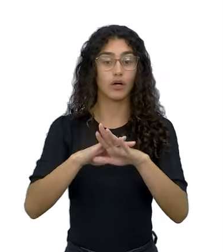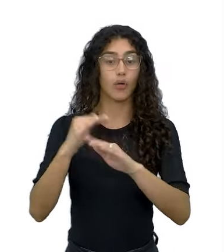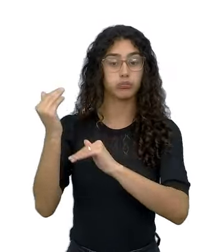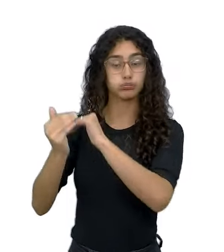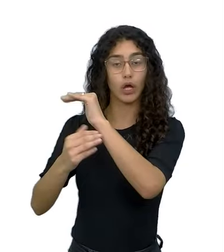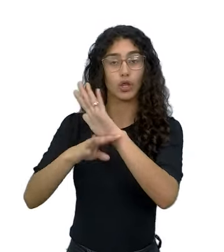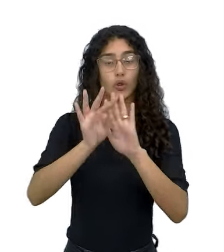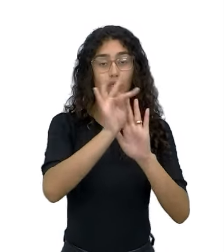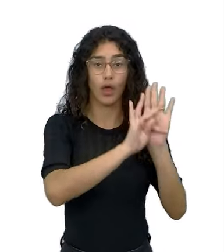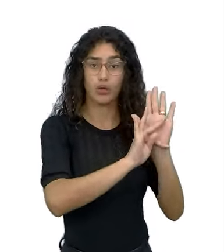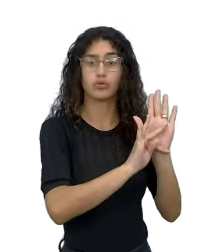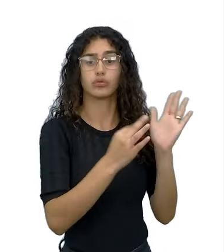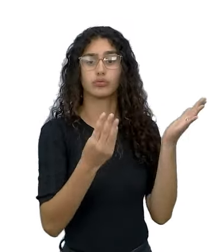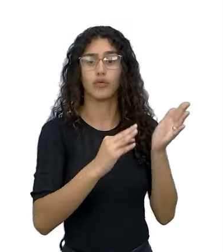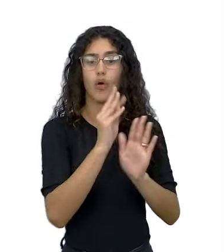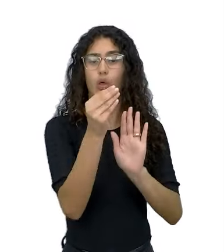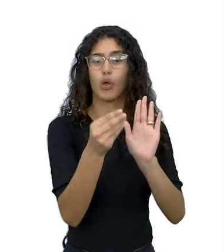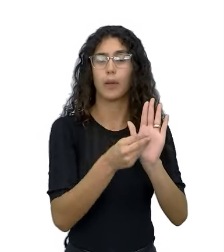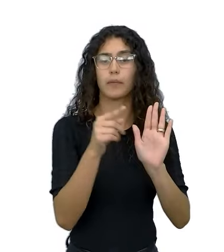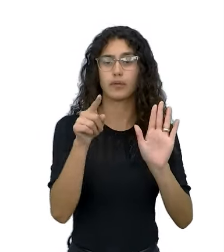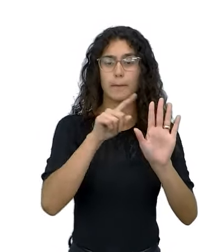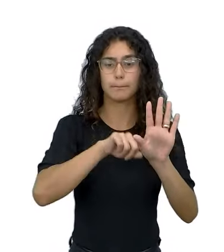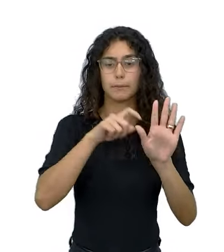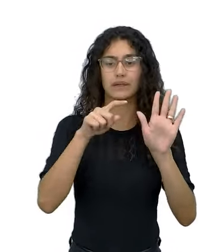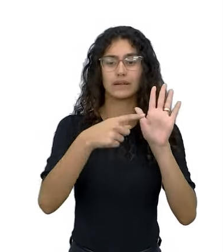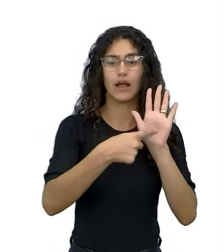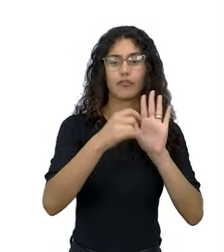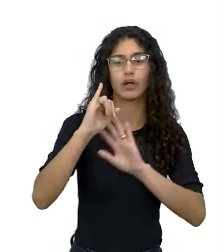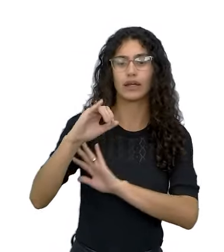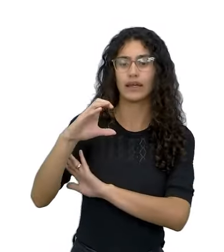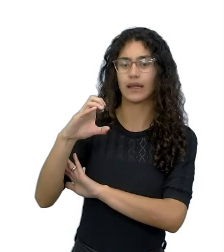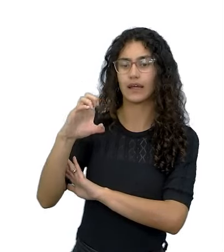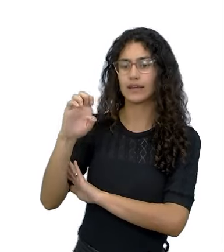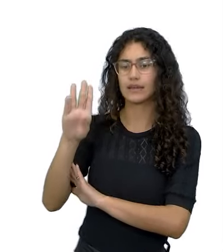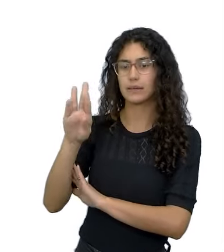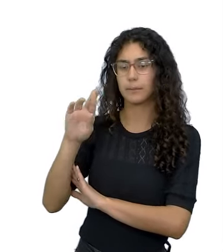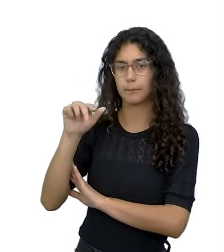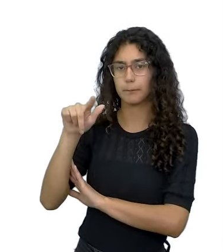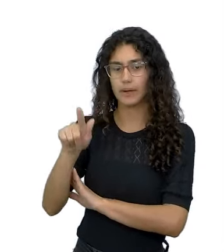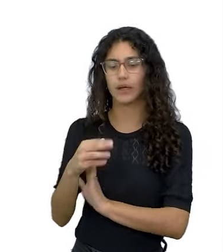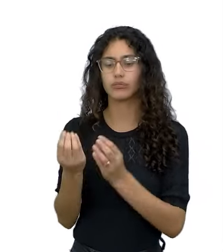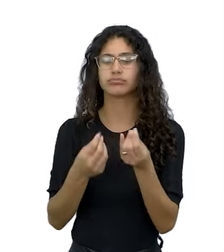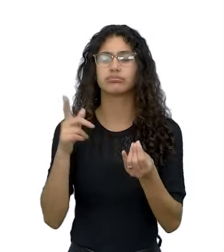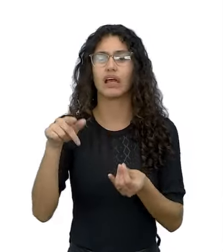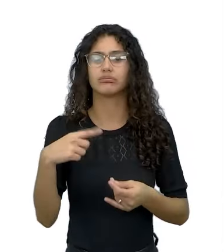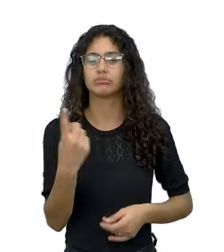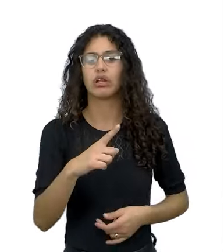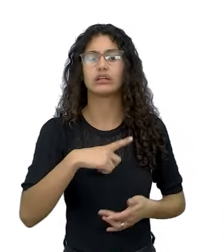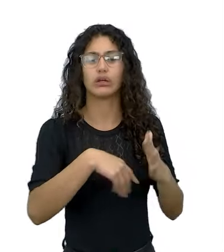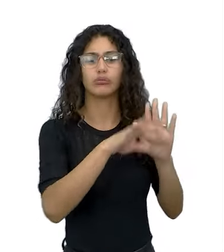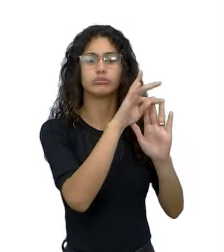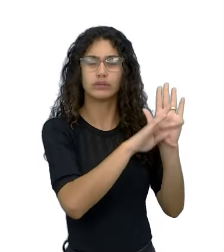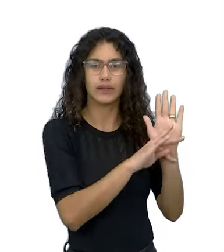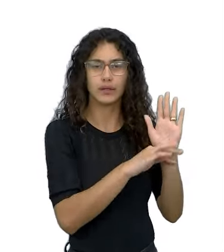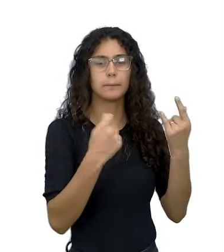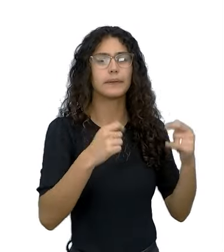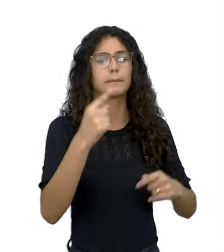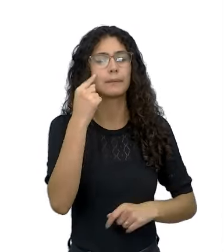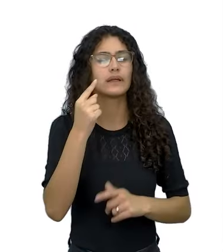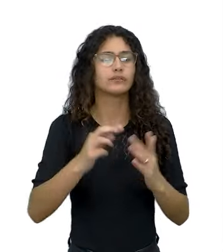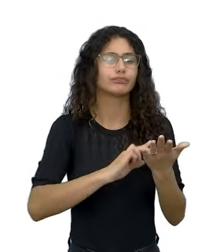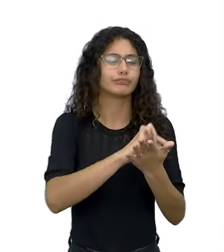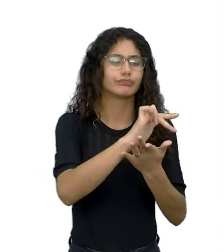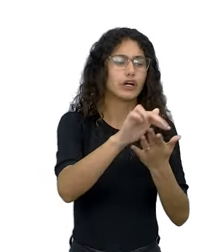partir do texto, colocando aí a metáfora do iceberg. O que seria isso, né? Quando a gente pensa em texto, então, a gente tem que pensar em